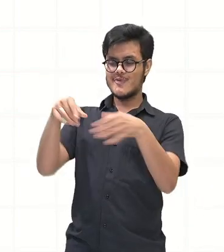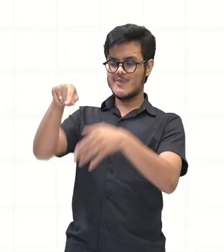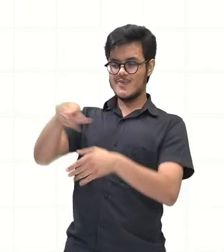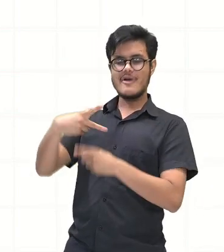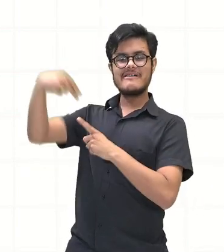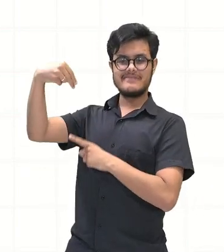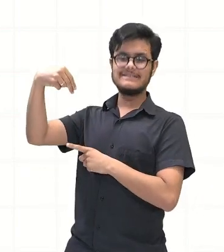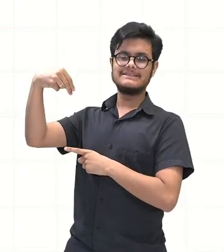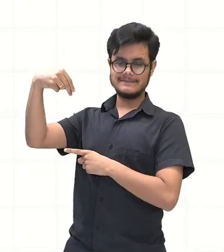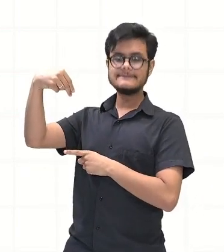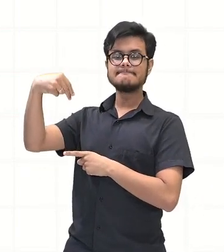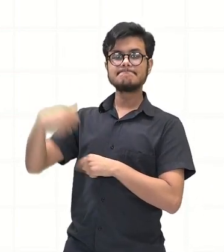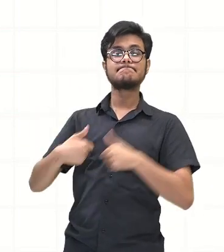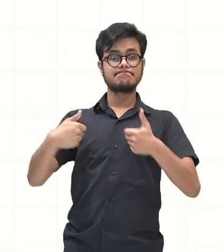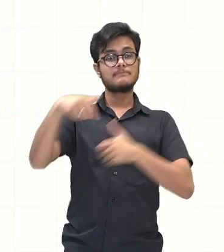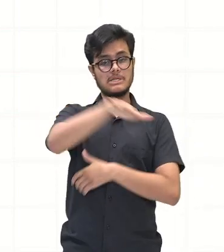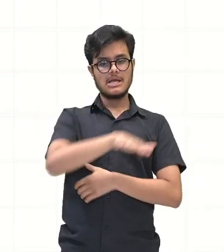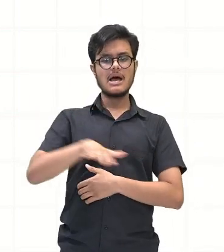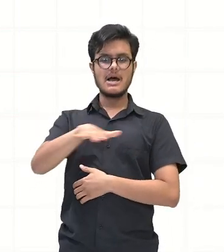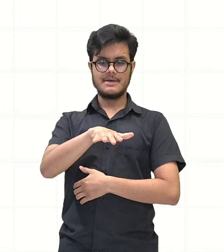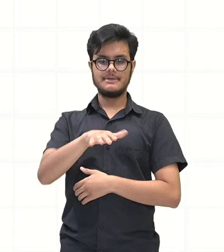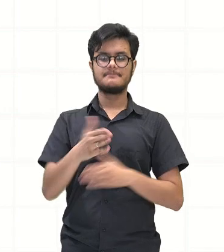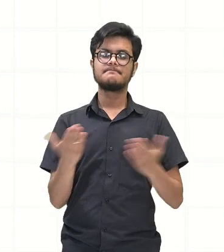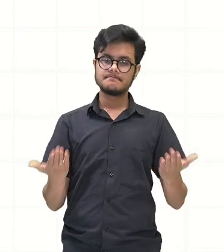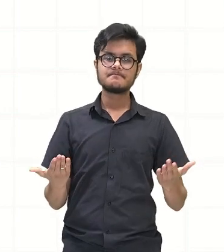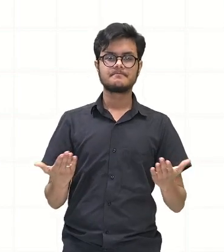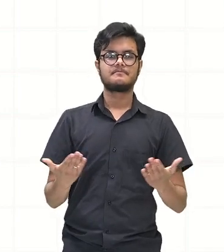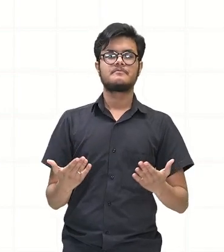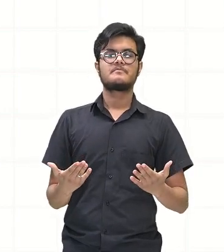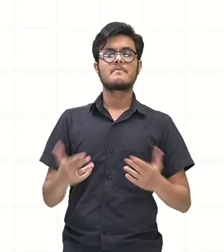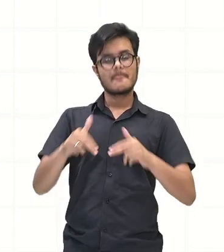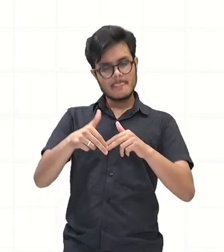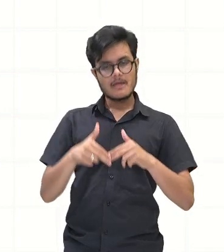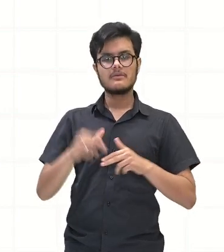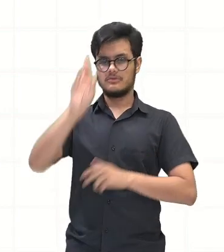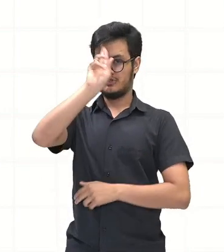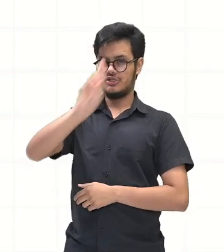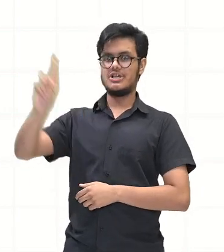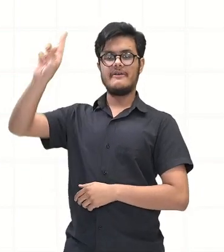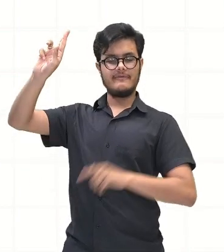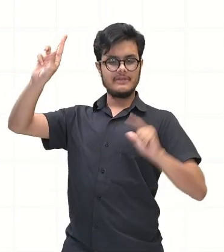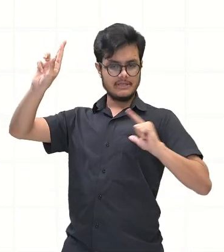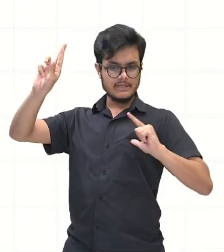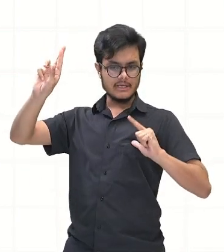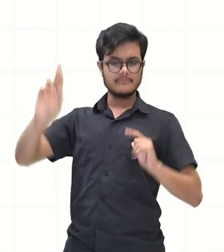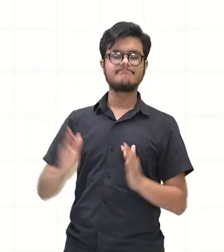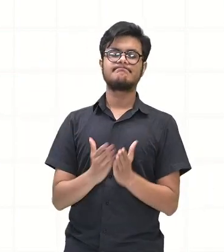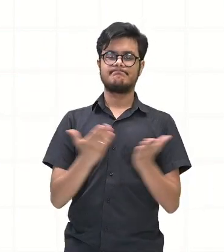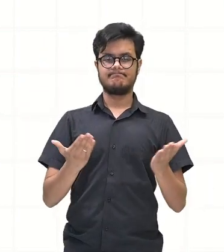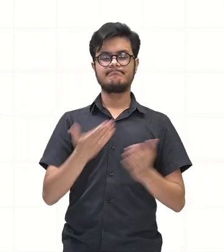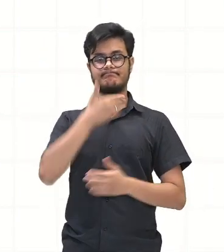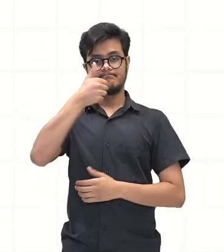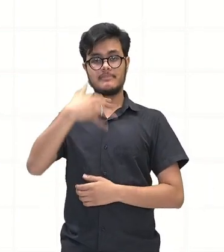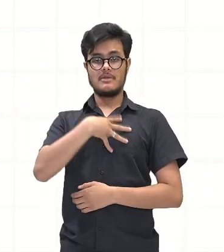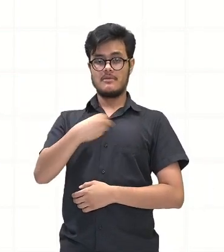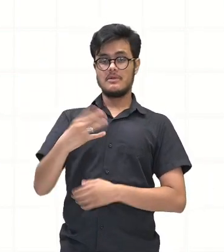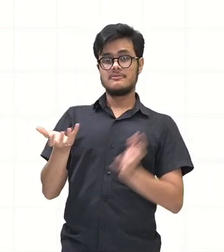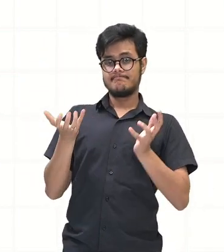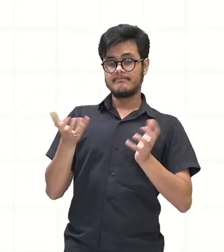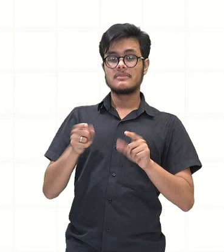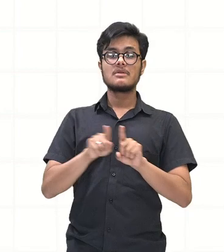dominando aquela área, no caso ali, o senhor desses escravizados. Os escravizados tinham direito